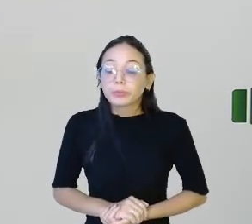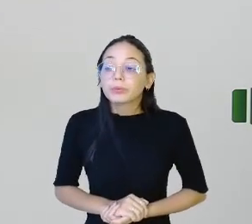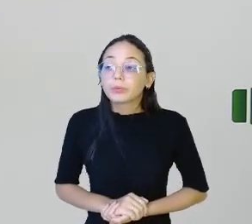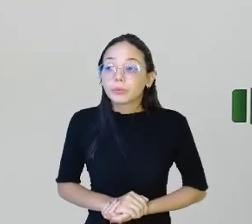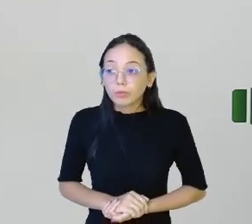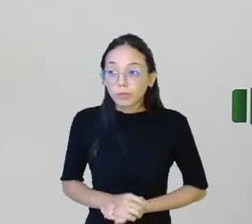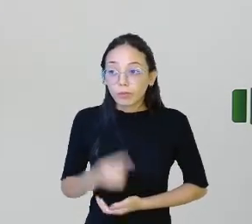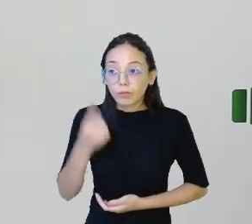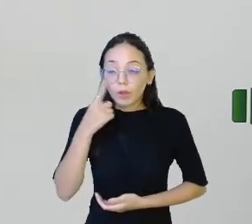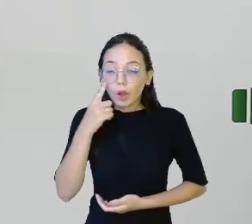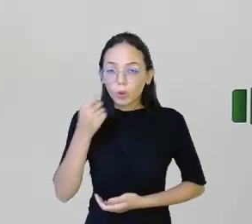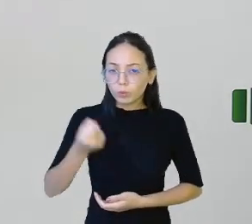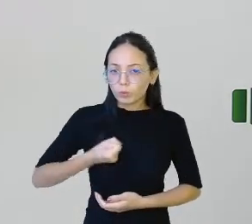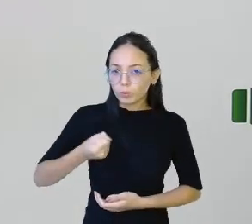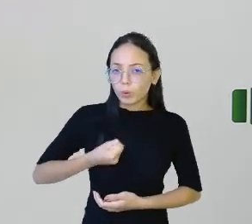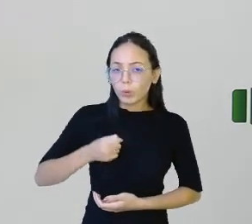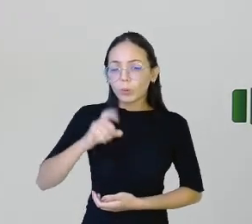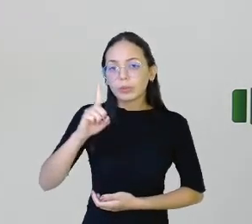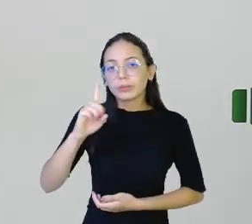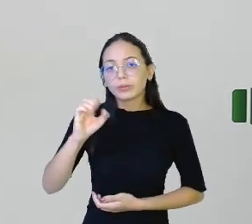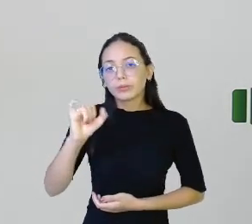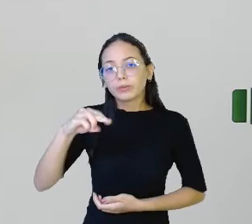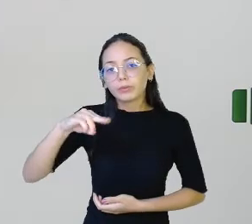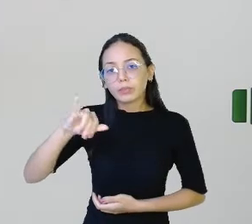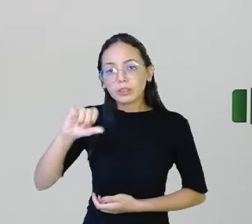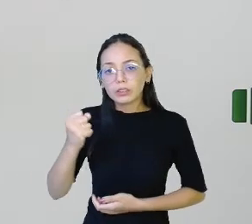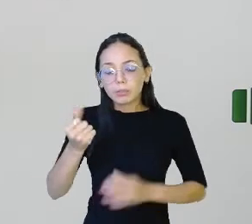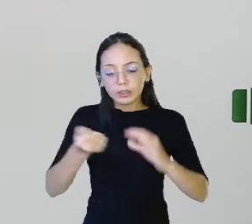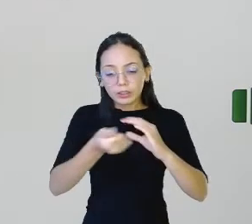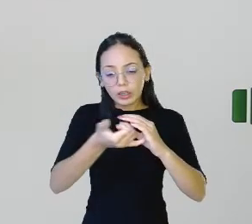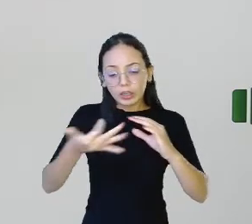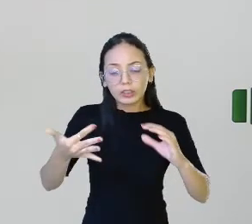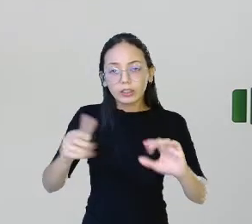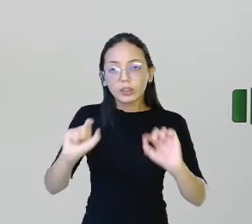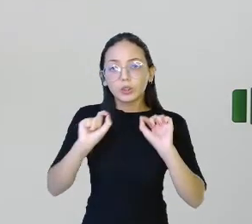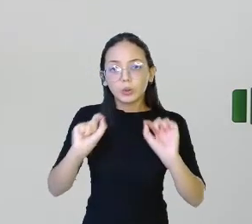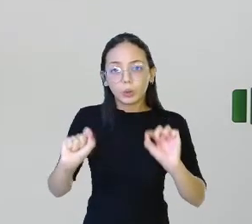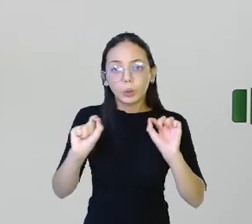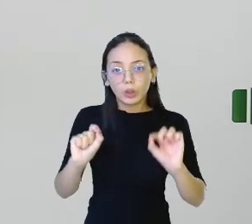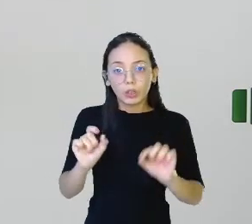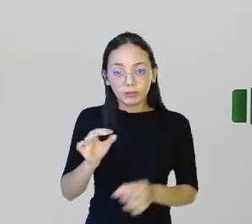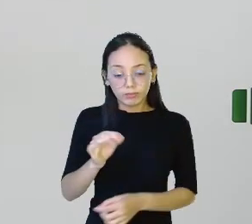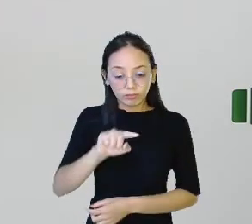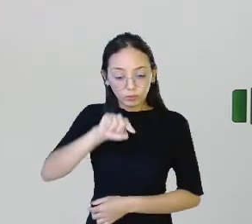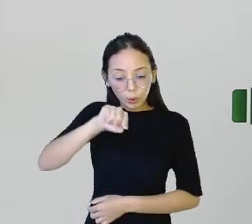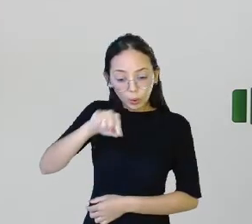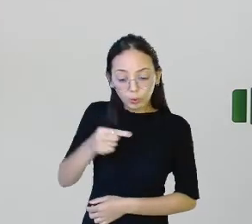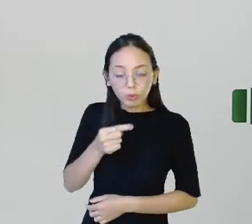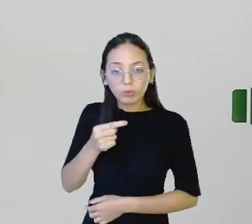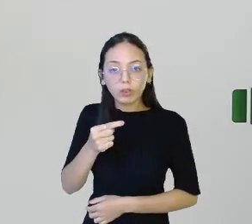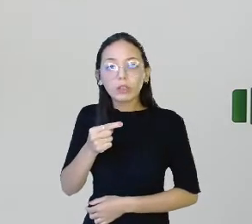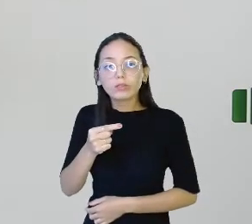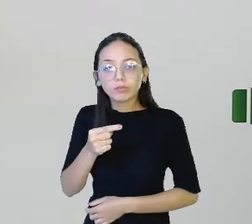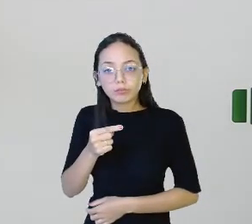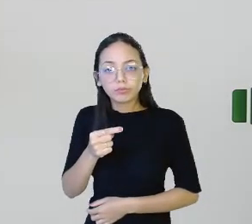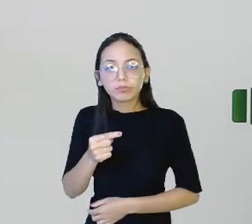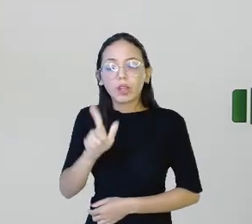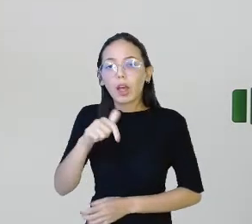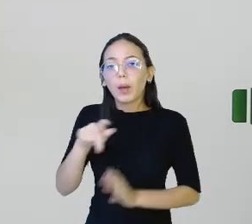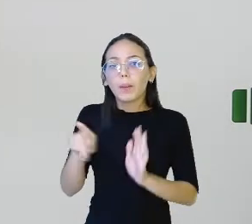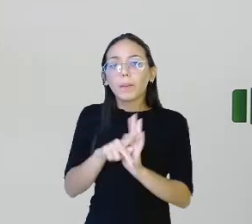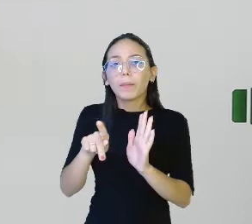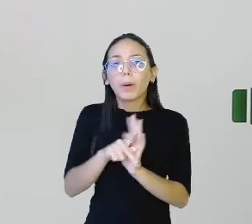Primeiramente, os números decimais são caracterizados por uma parte inteira e uma parte decimal e